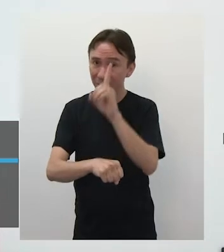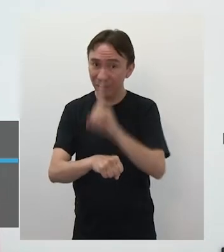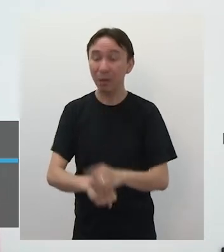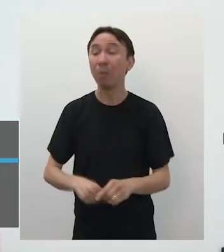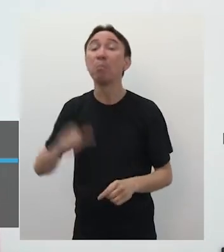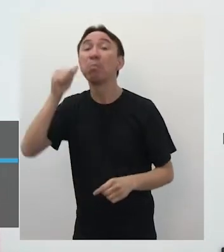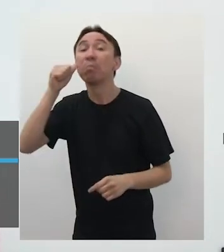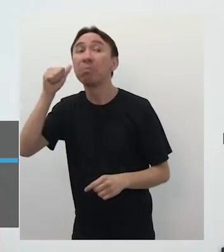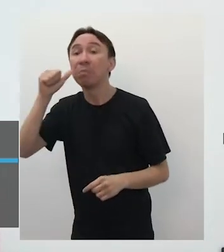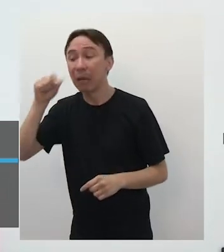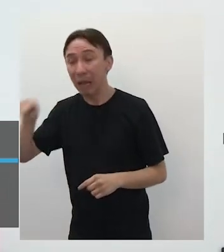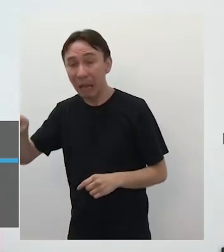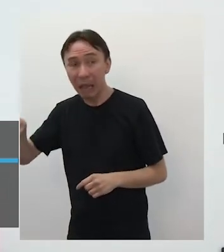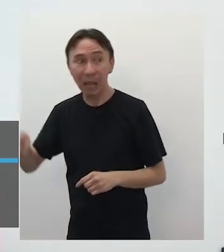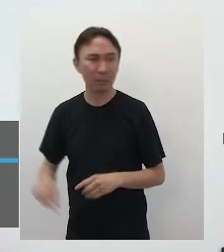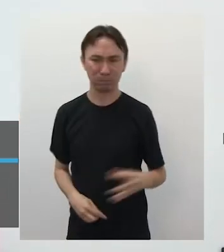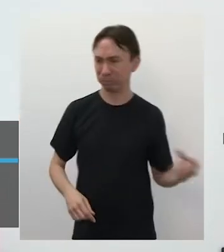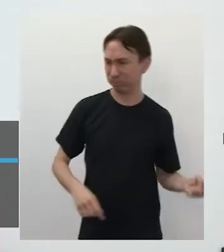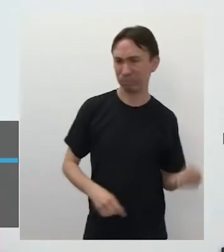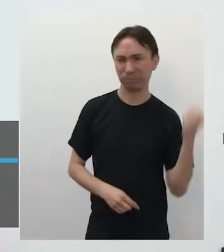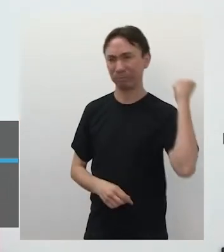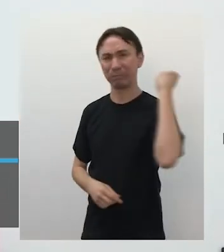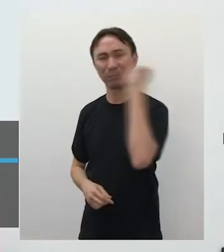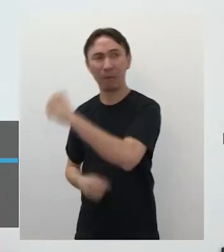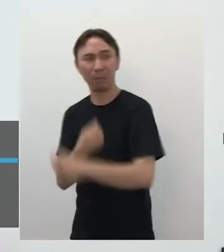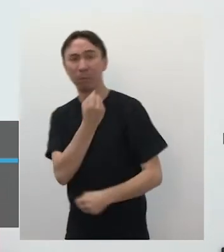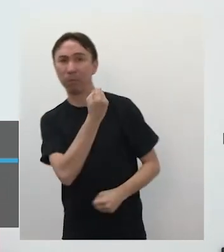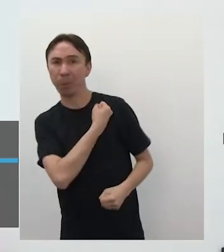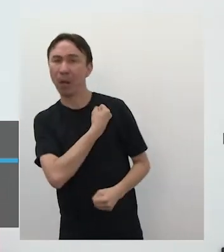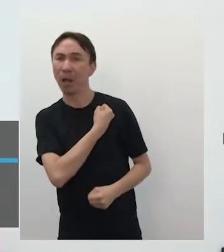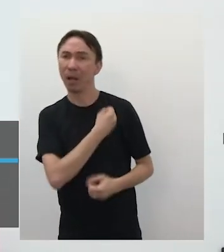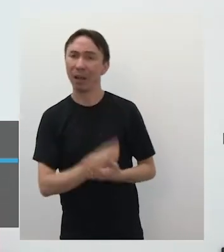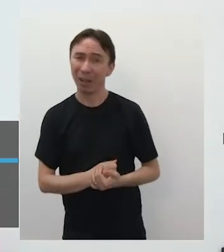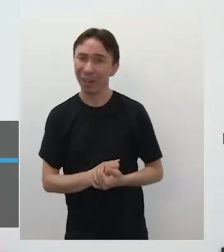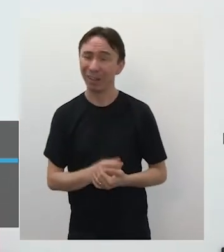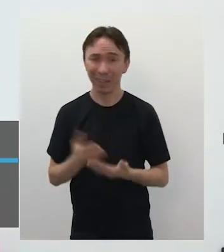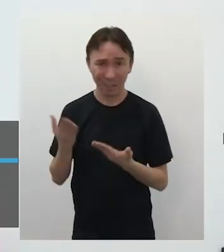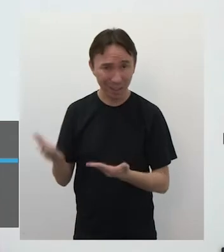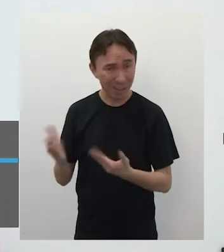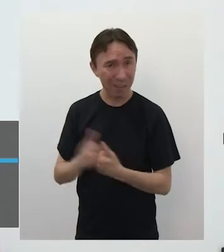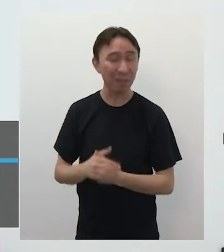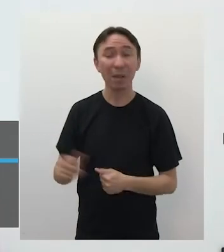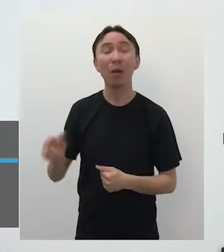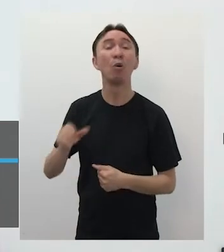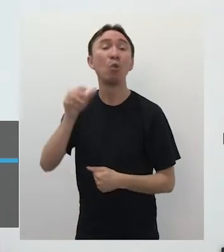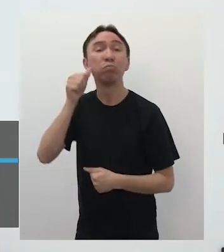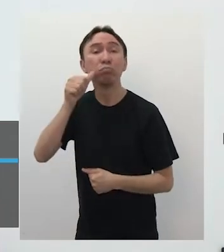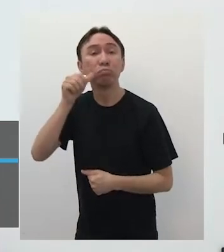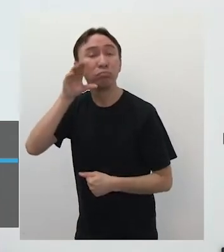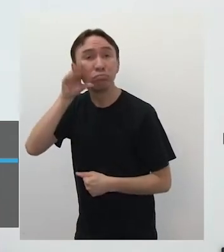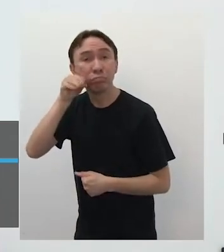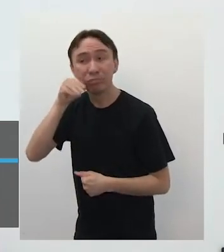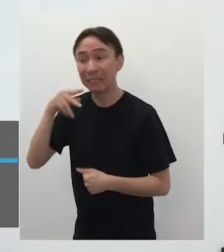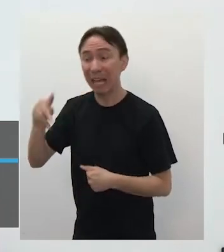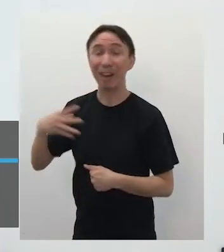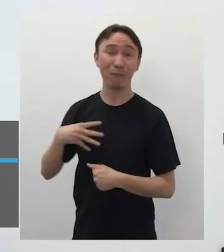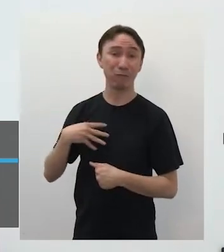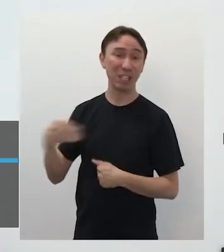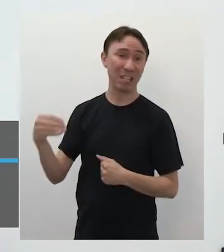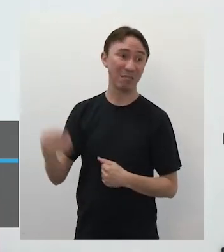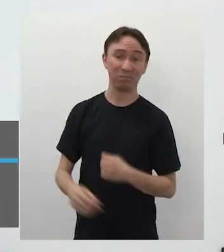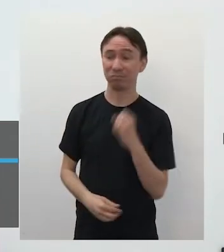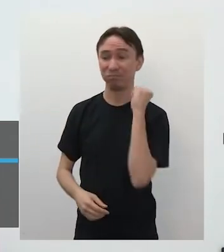teve que ser resolvida por outro. E é isso que acontece no nosso dia a dia. Qual o